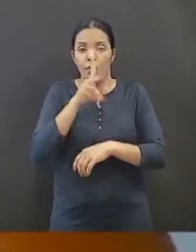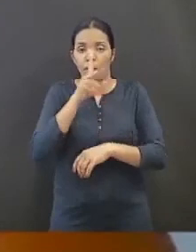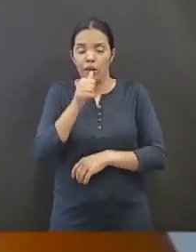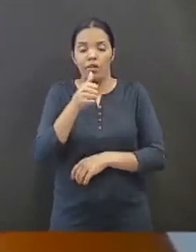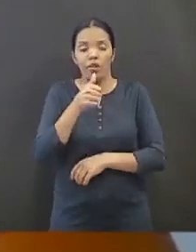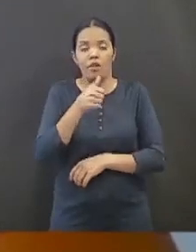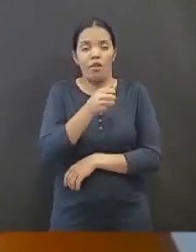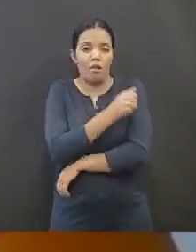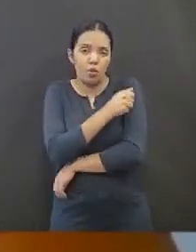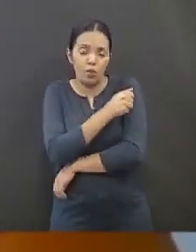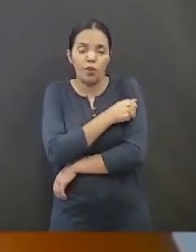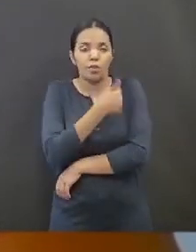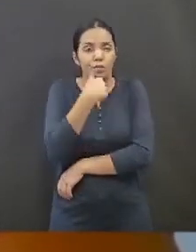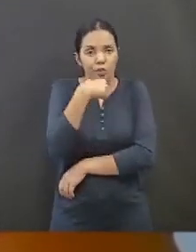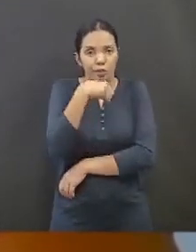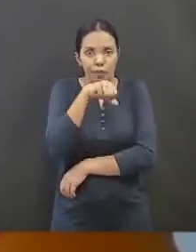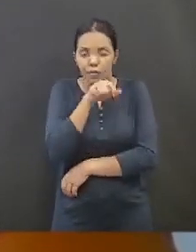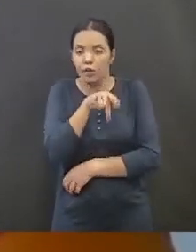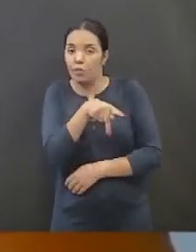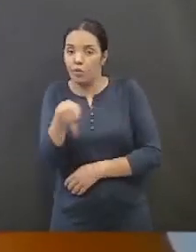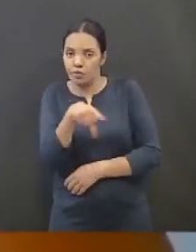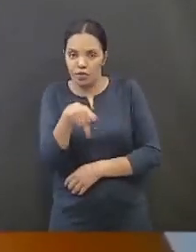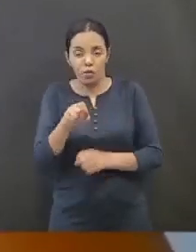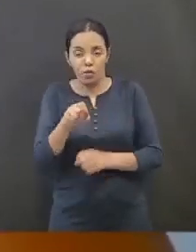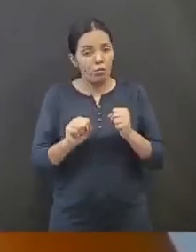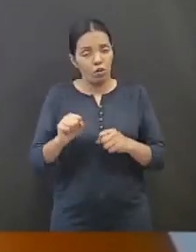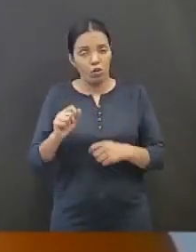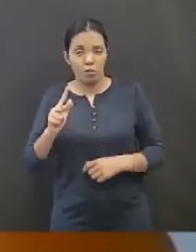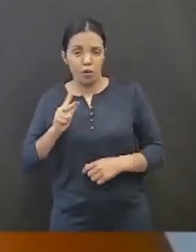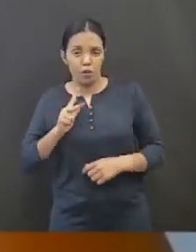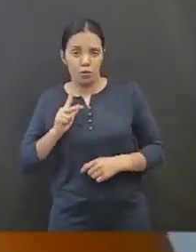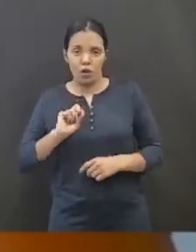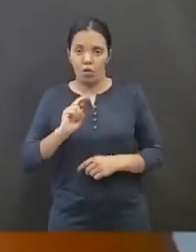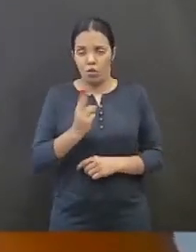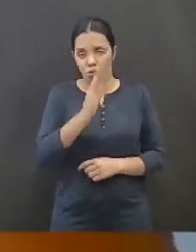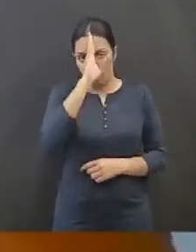e professores, sejam eles da rede pública ou da rede privada. Era isso, presidente. Muito obrigado.